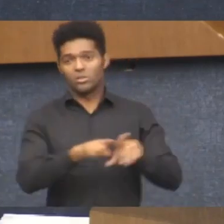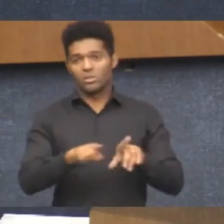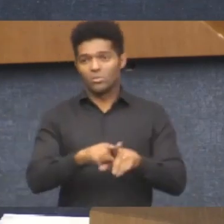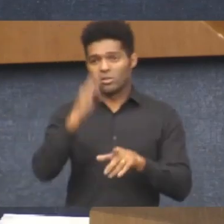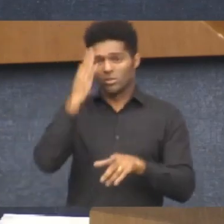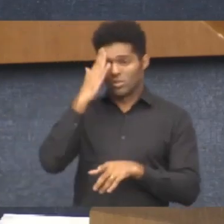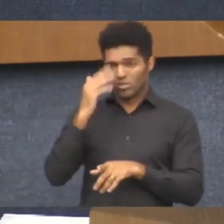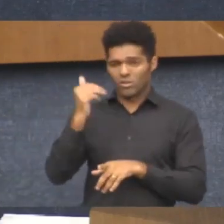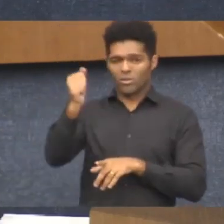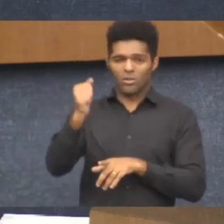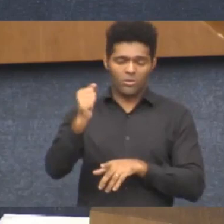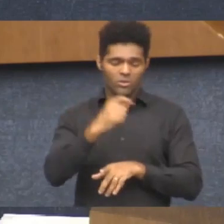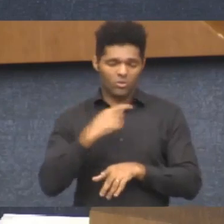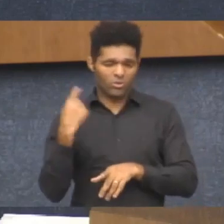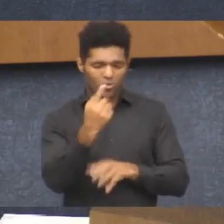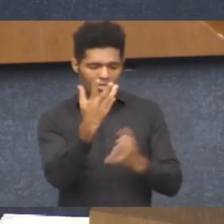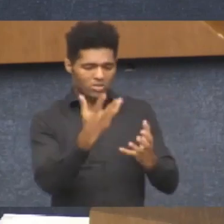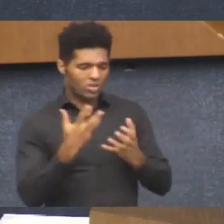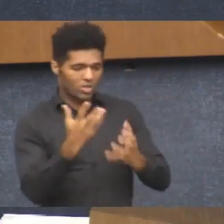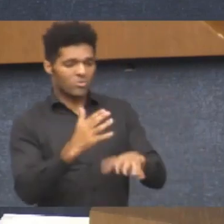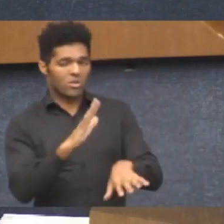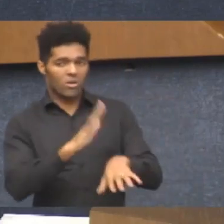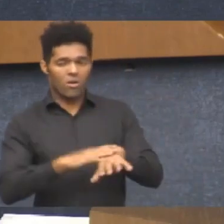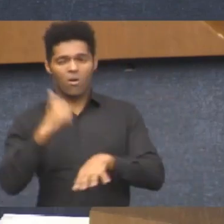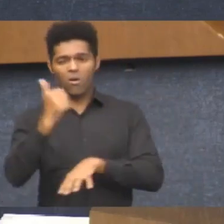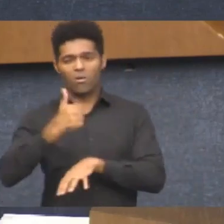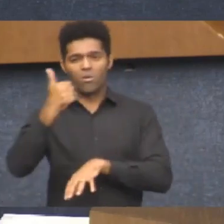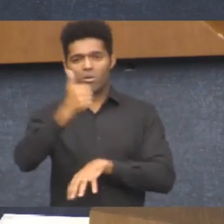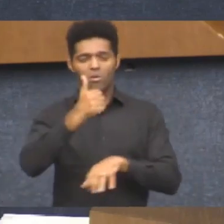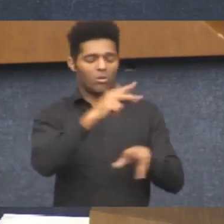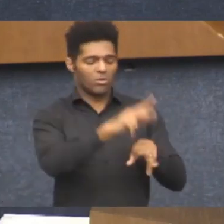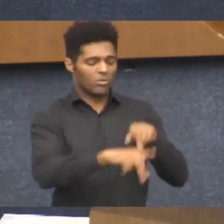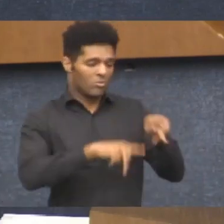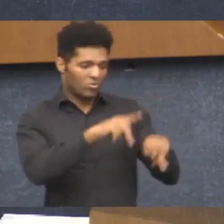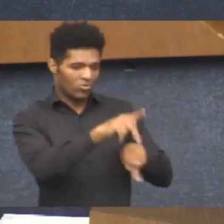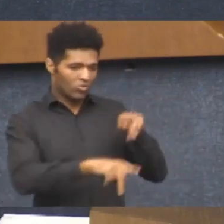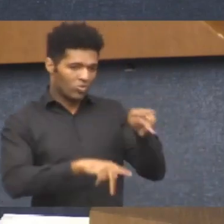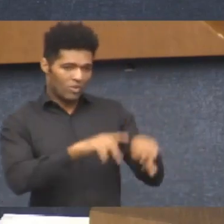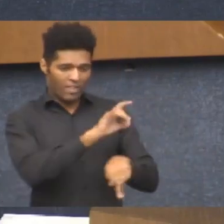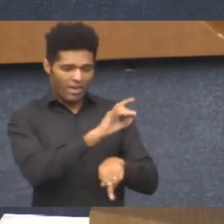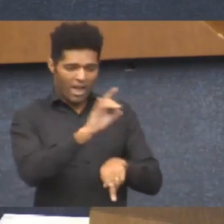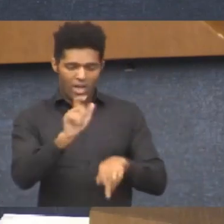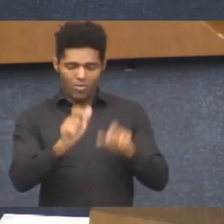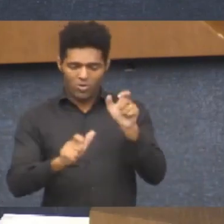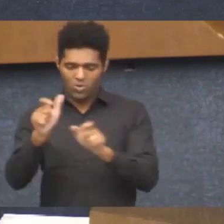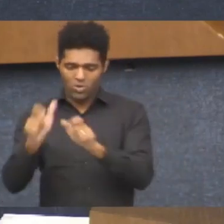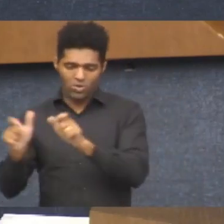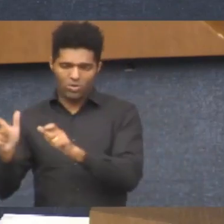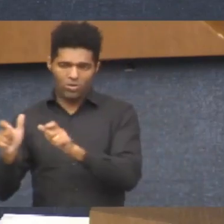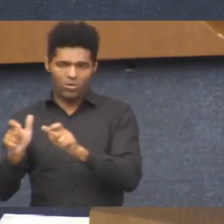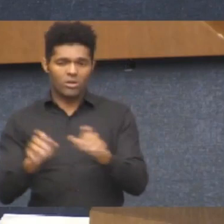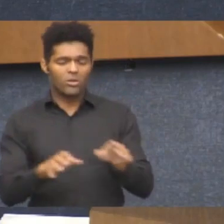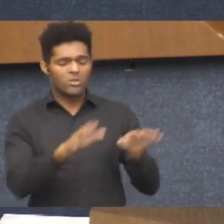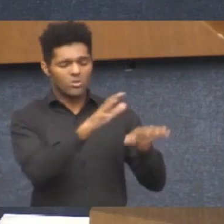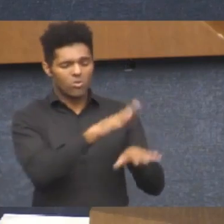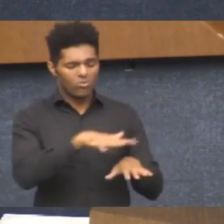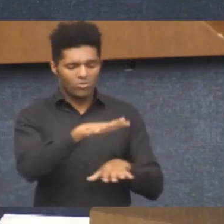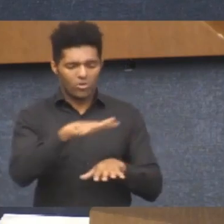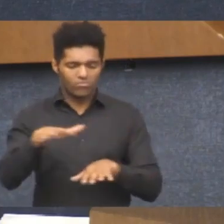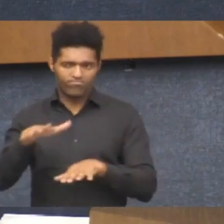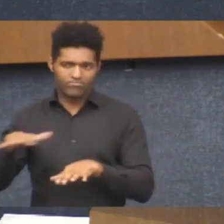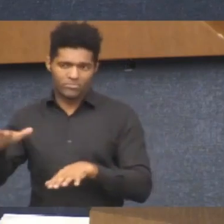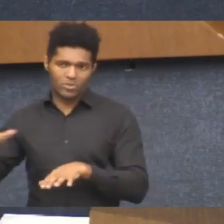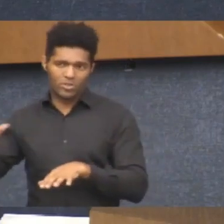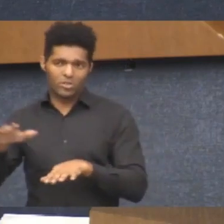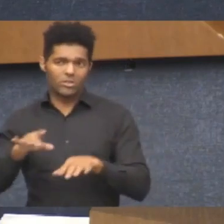sabendo que o que a gente quer é o melhor para a população. Cada um no seu cenário, cada um na sua colocação. E